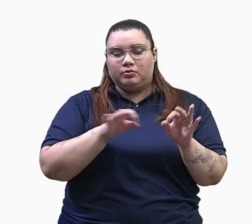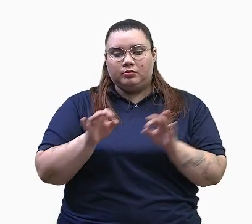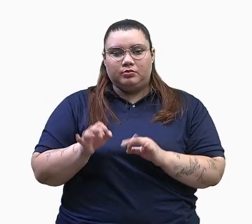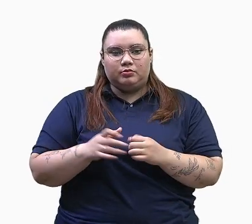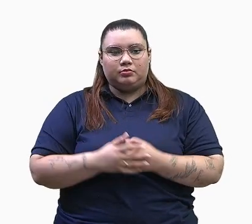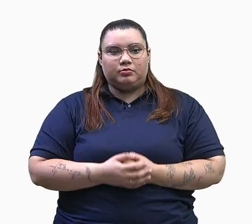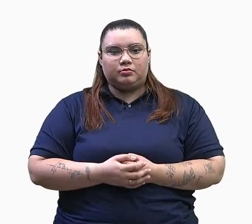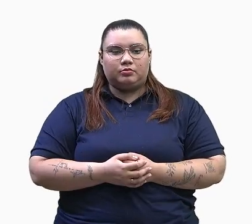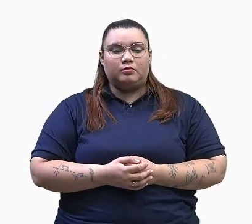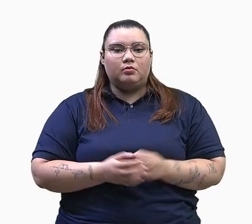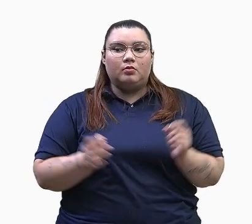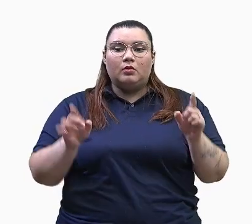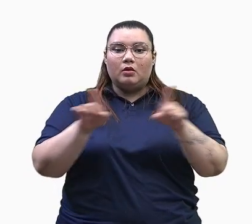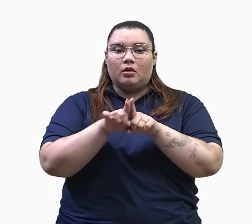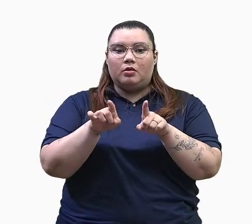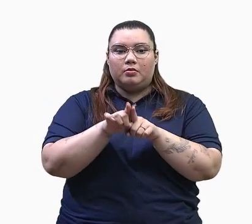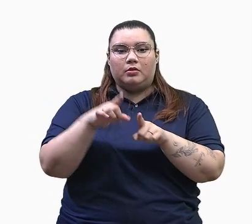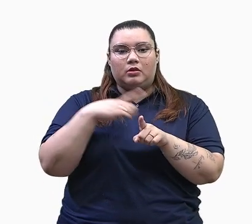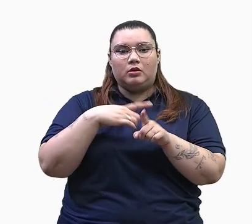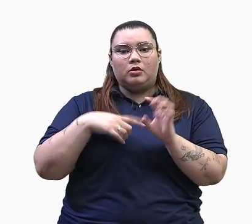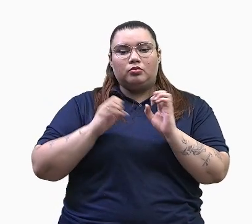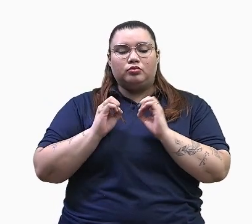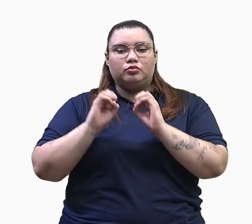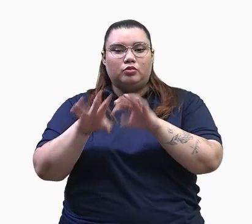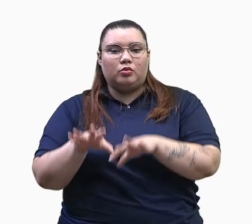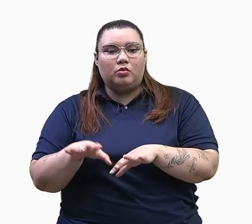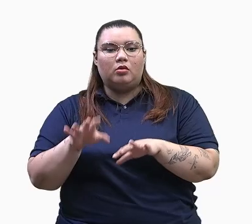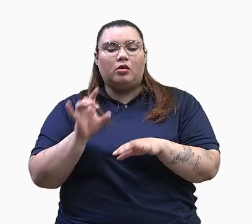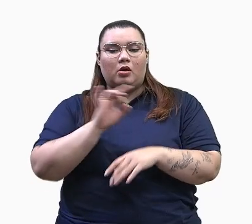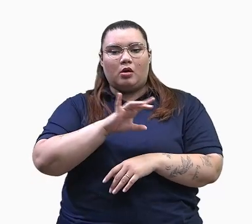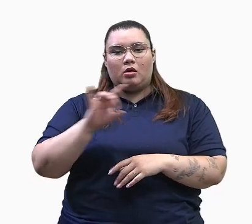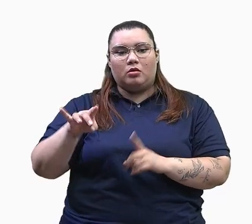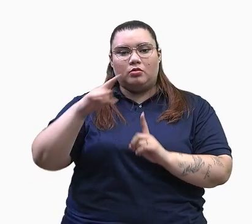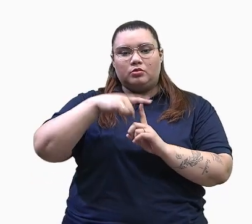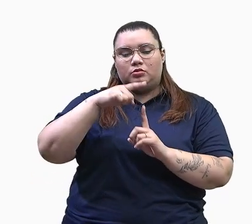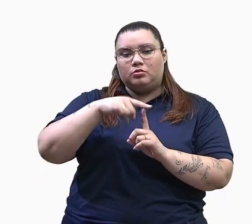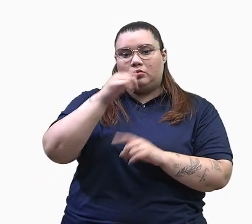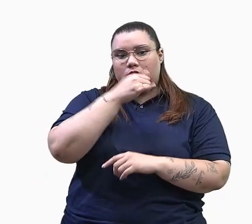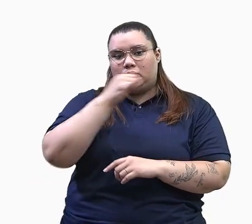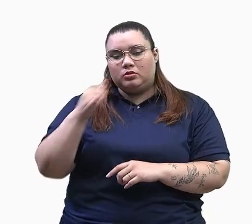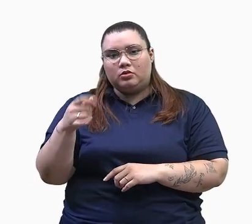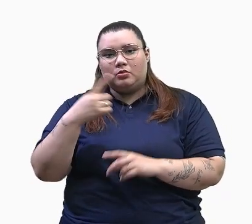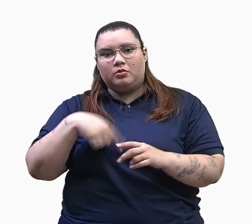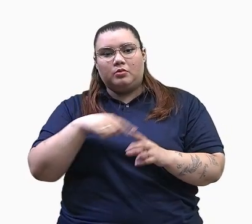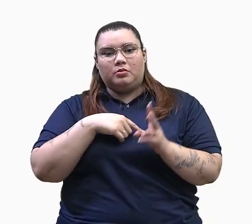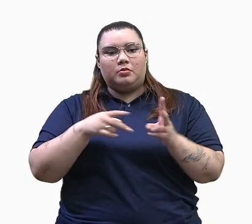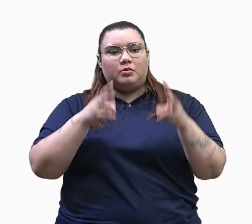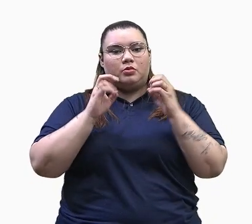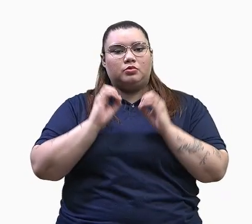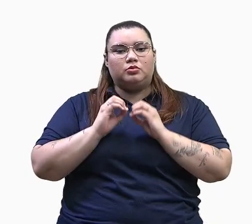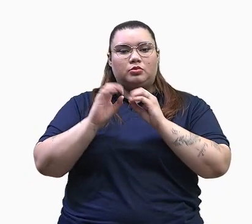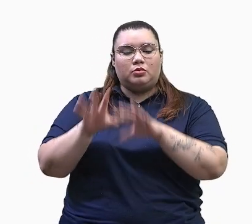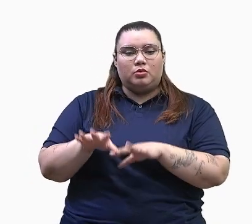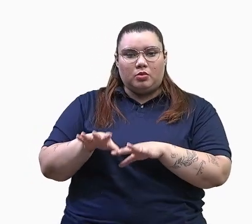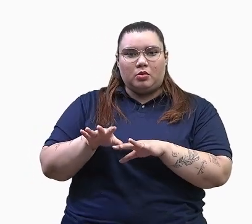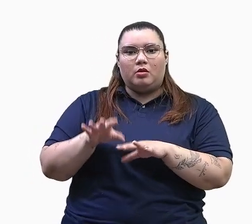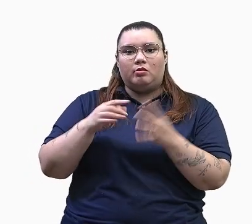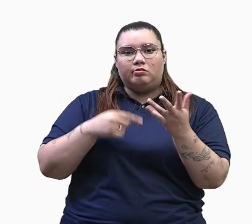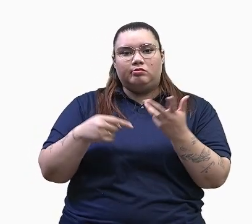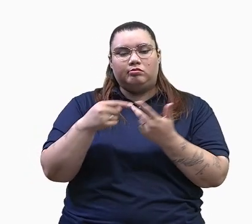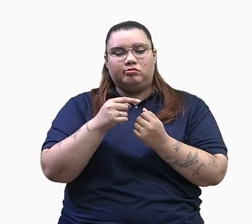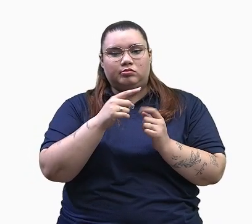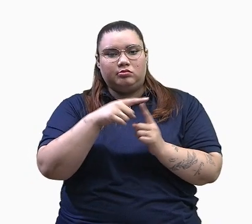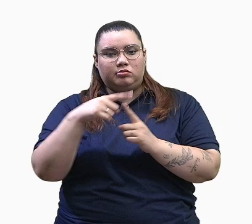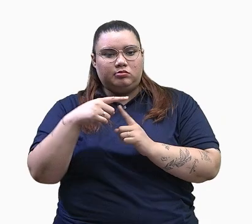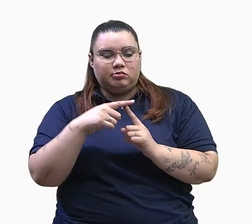longo. E temos também o descarte, né, de cada uma das fontes de energia, nós verificamos o descarte de cada uma delas, né?